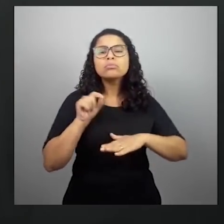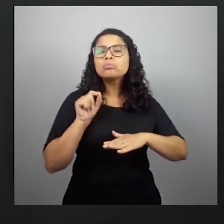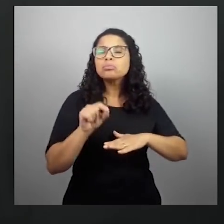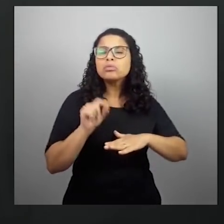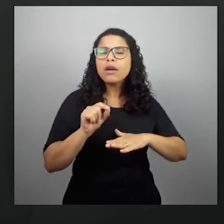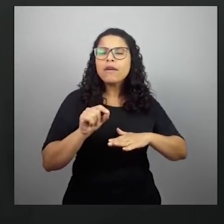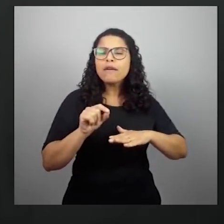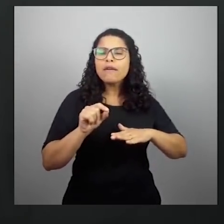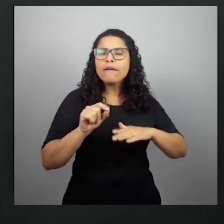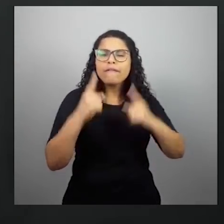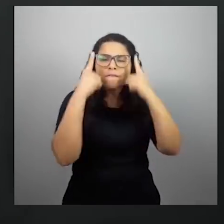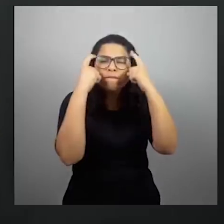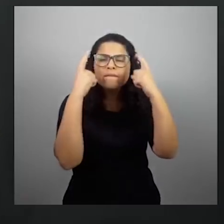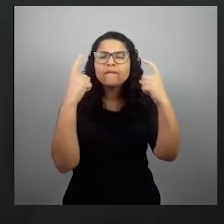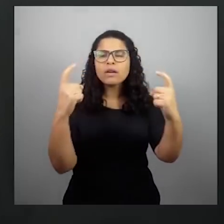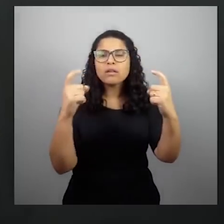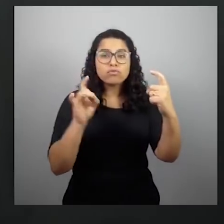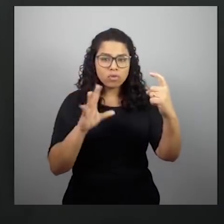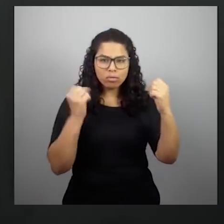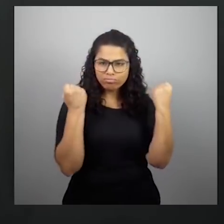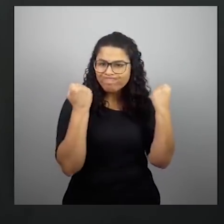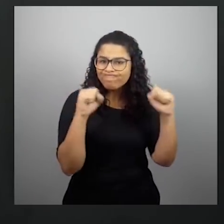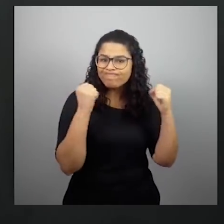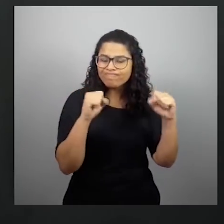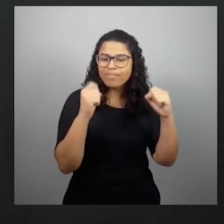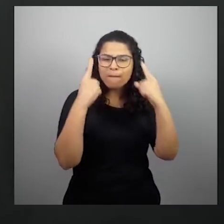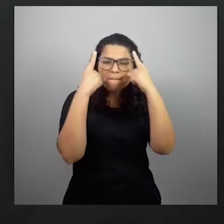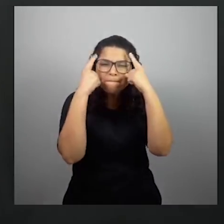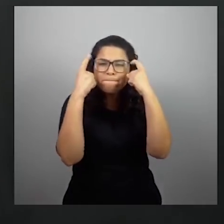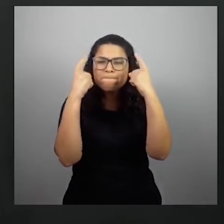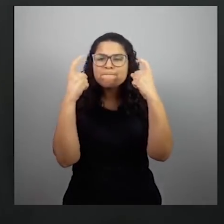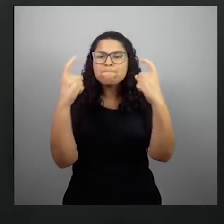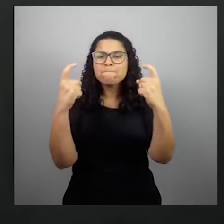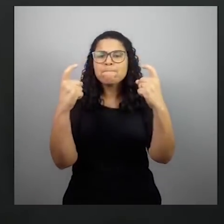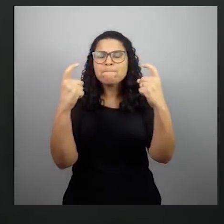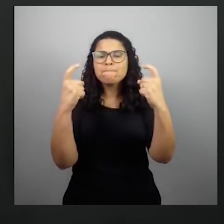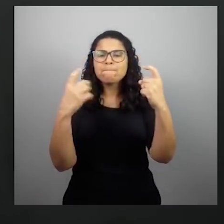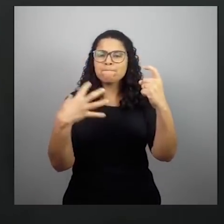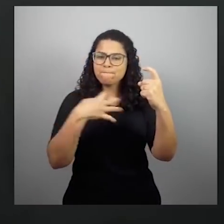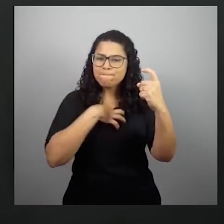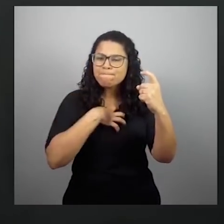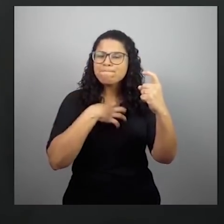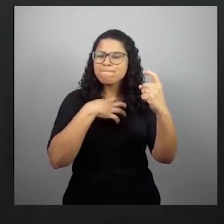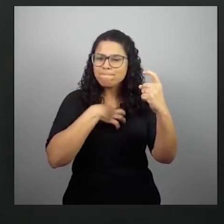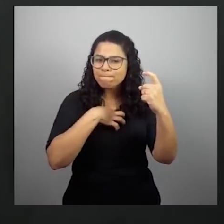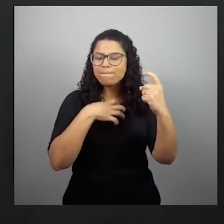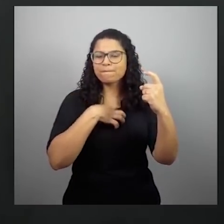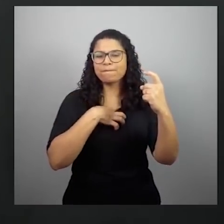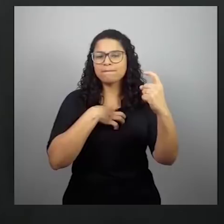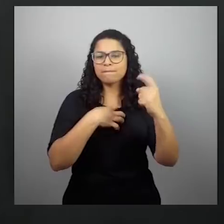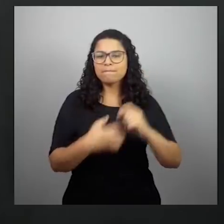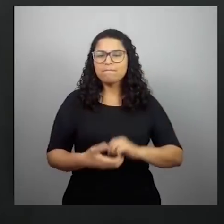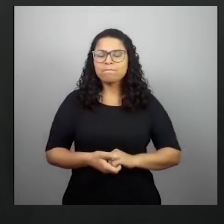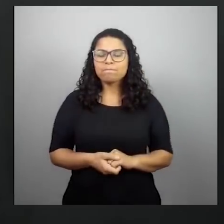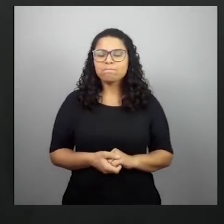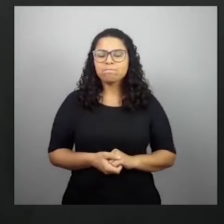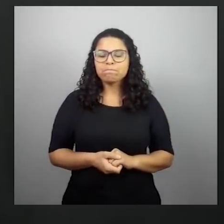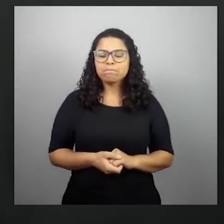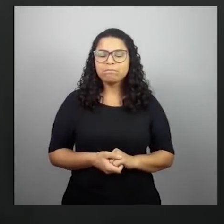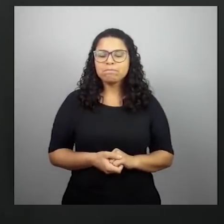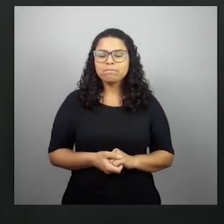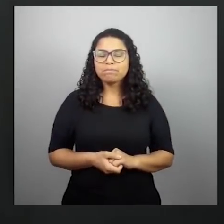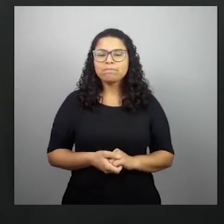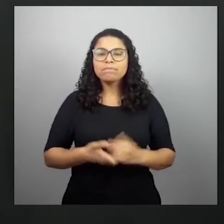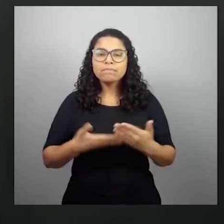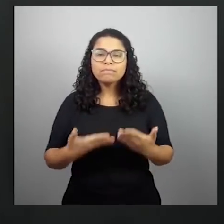série de violências. Não só a violência física, que é que se fala com mais frequência, mas também violências simbólicas, né?